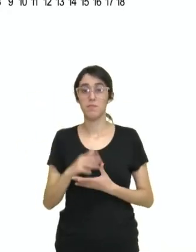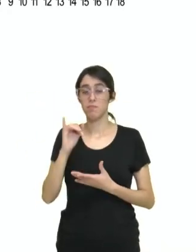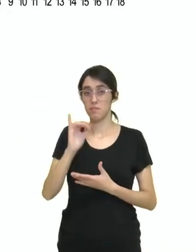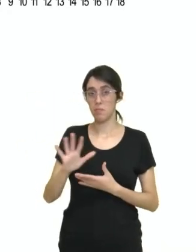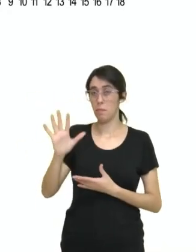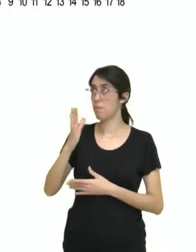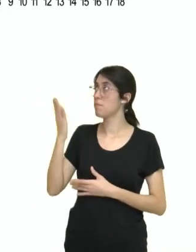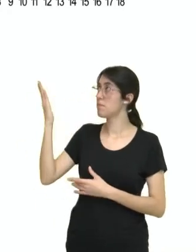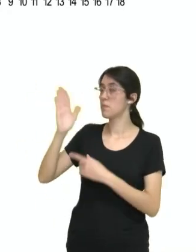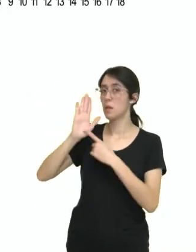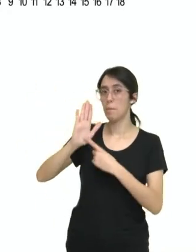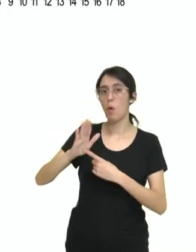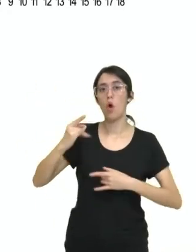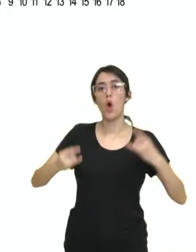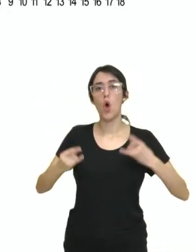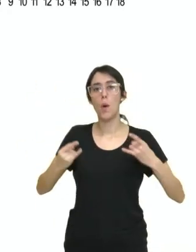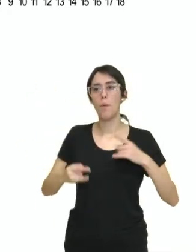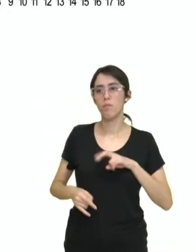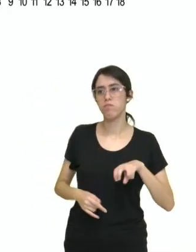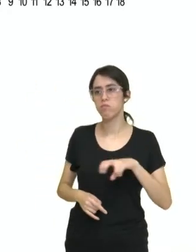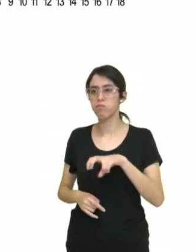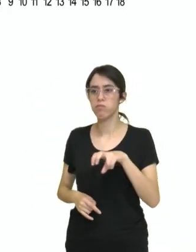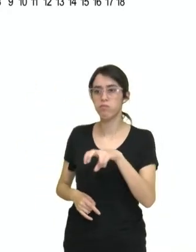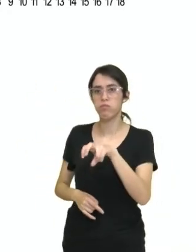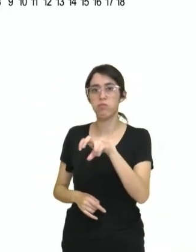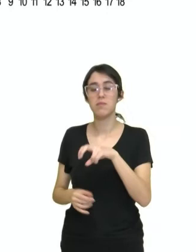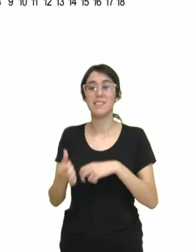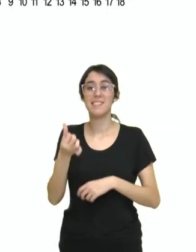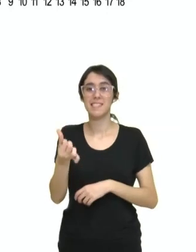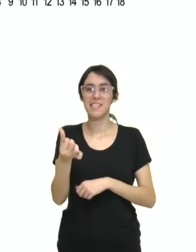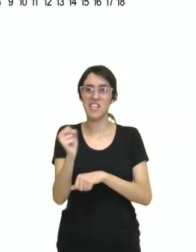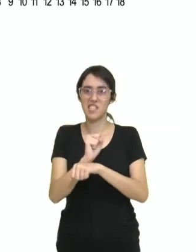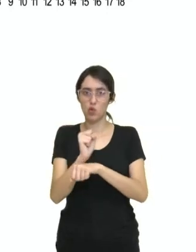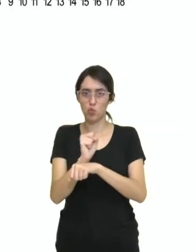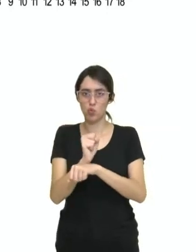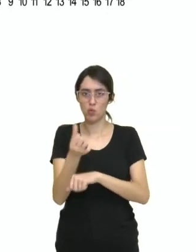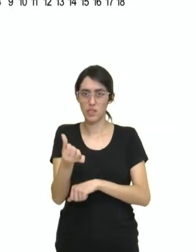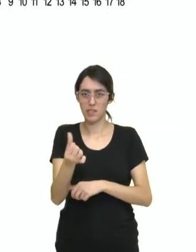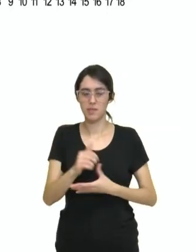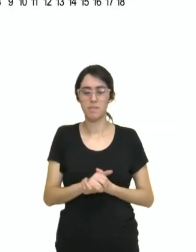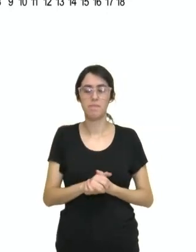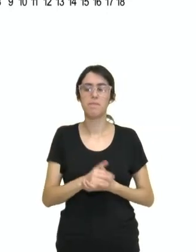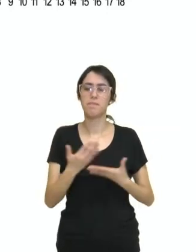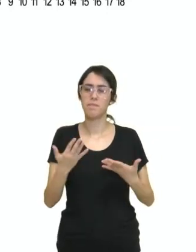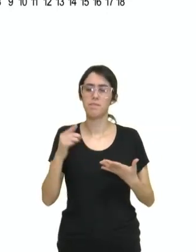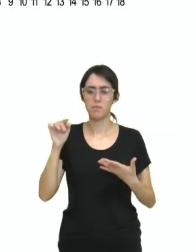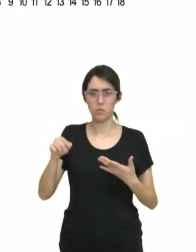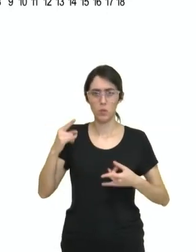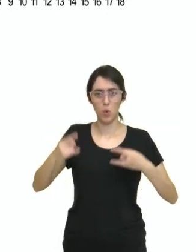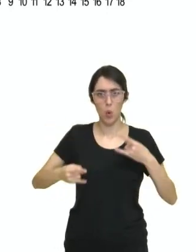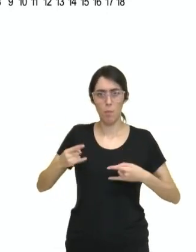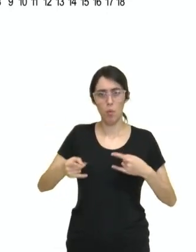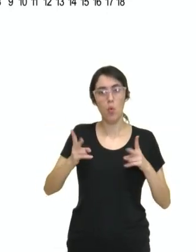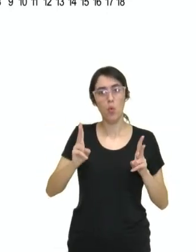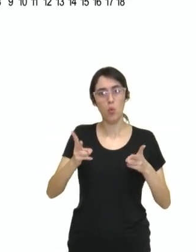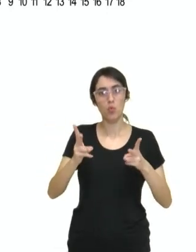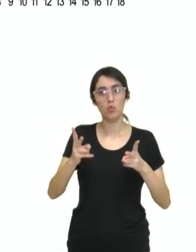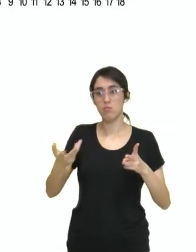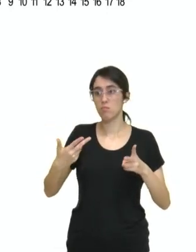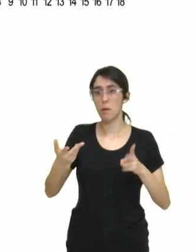desse robô durante 6 segundos. Supondo que esse robô continue com a